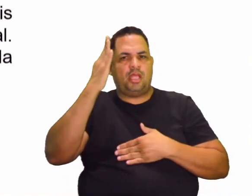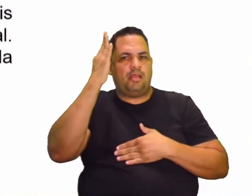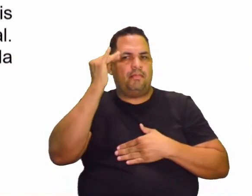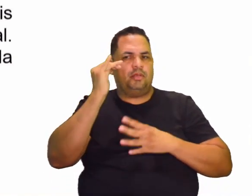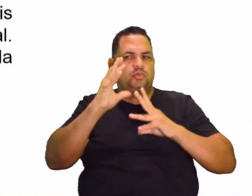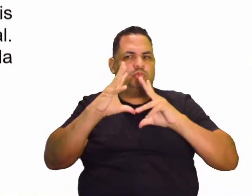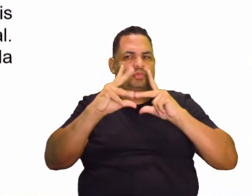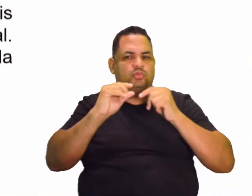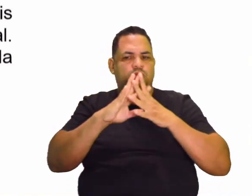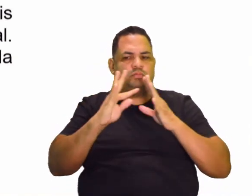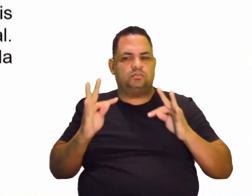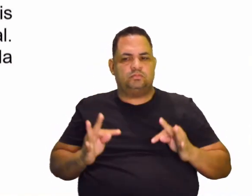das técnicas, como por exemplo,